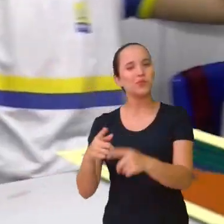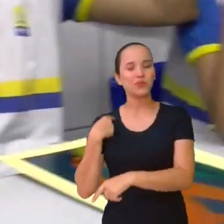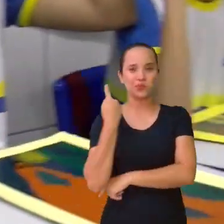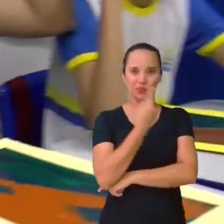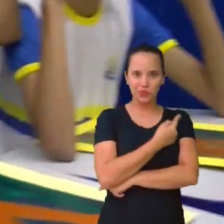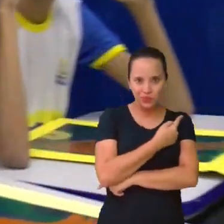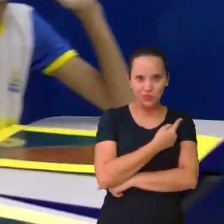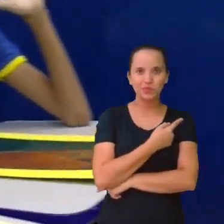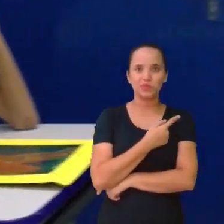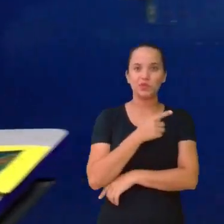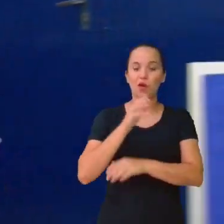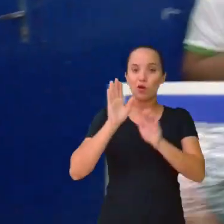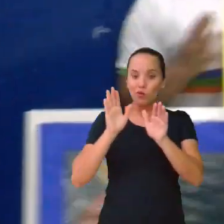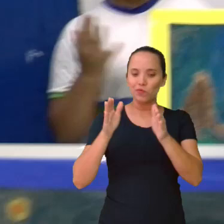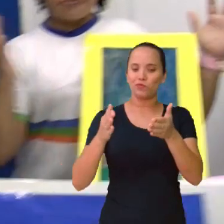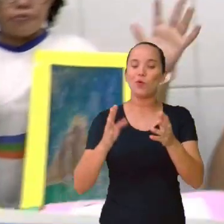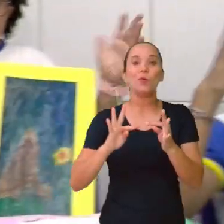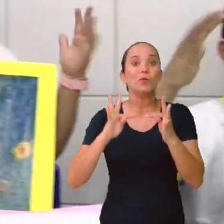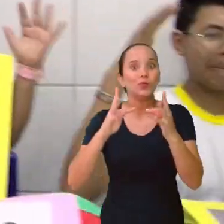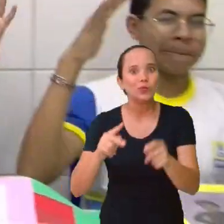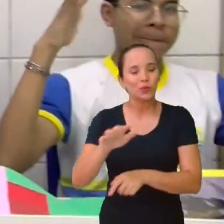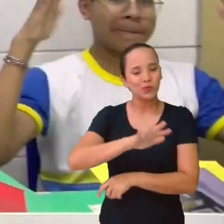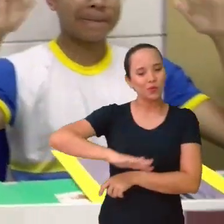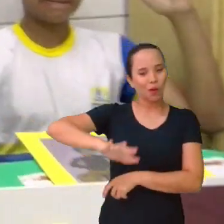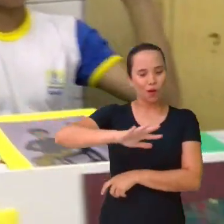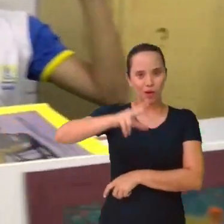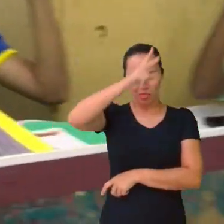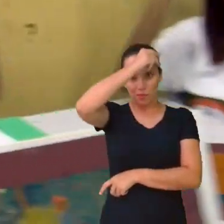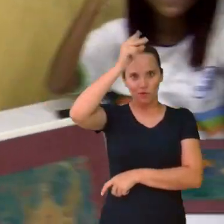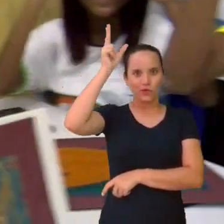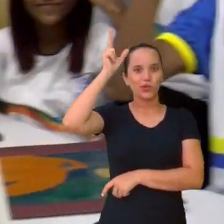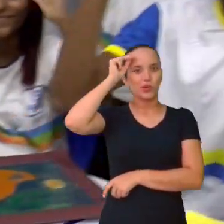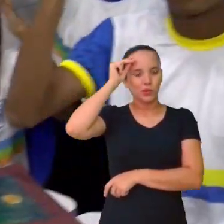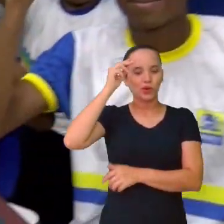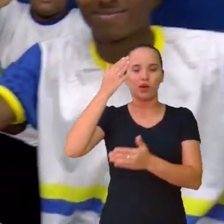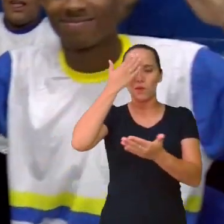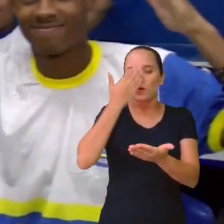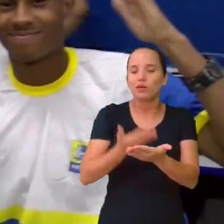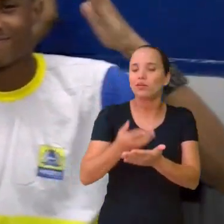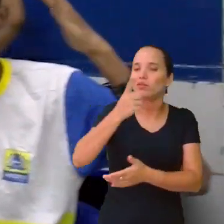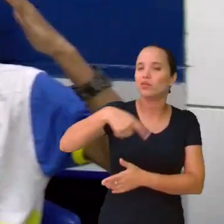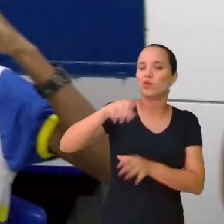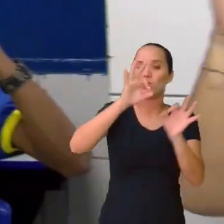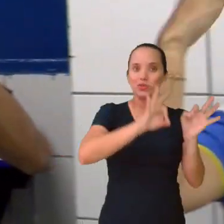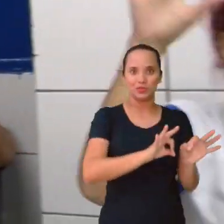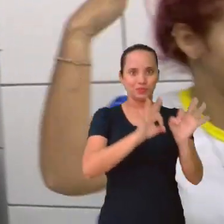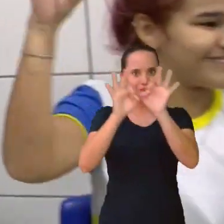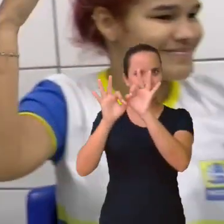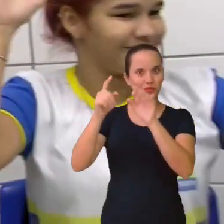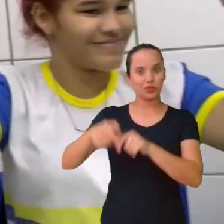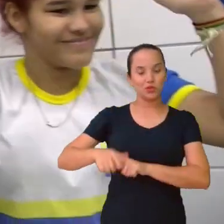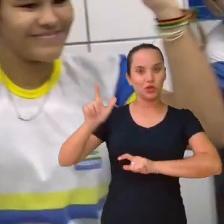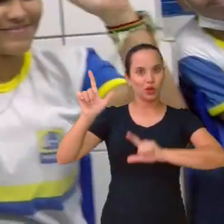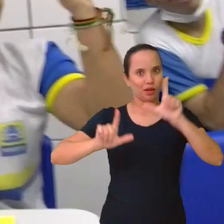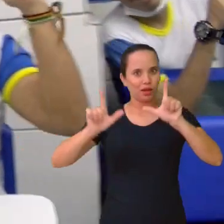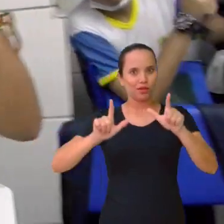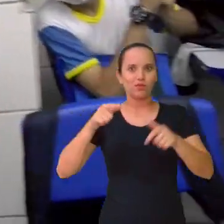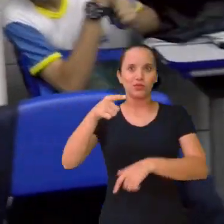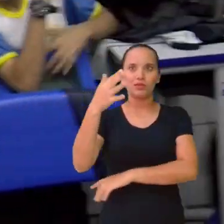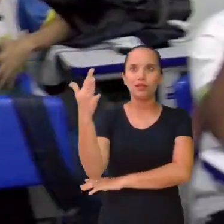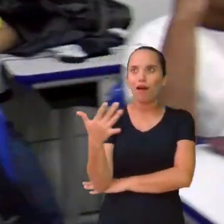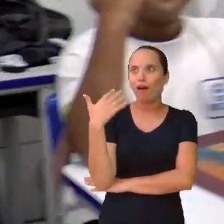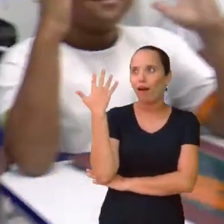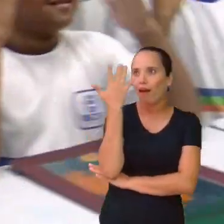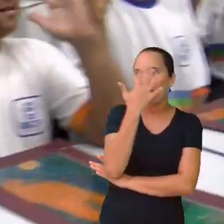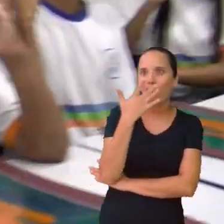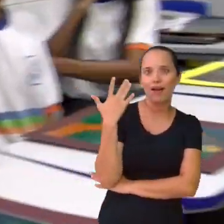especificamente com toda a rede. Eu acredito que você que está assistindo a este programa, está encantado com